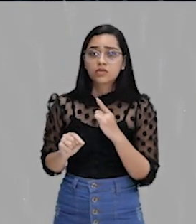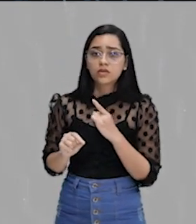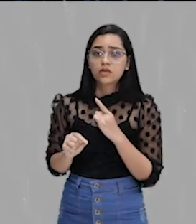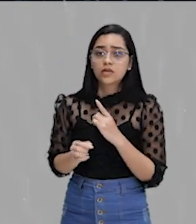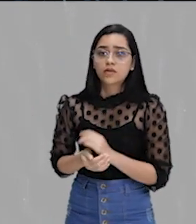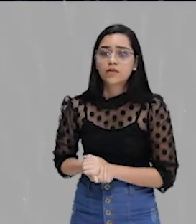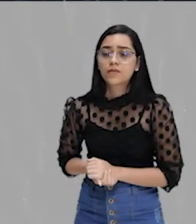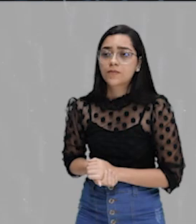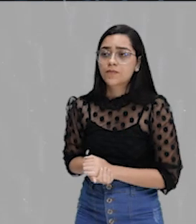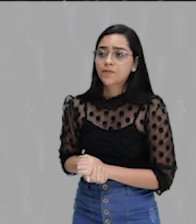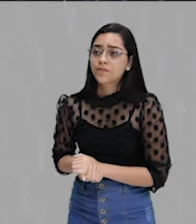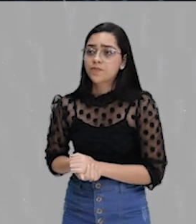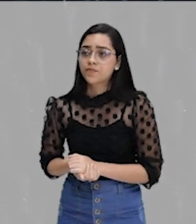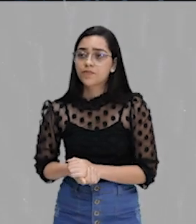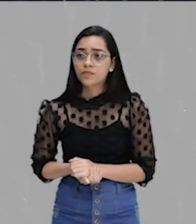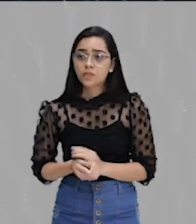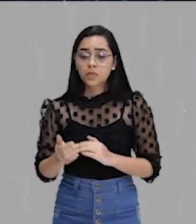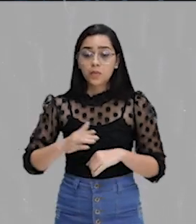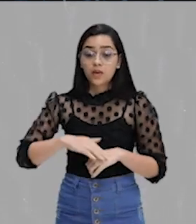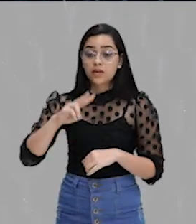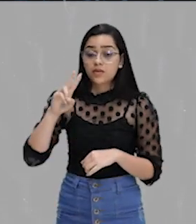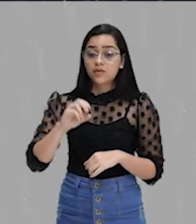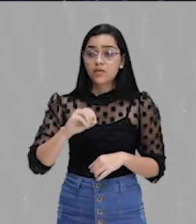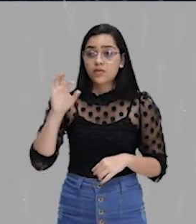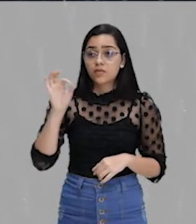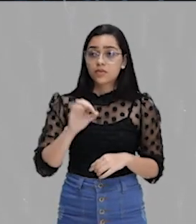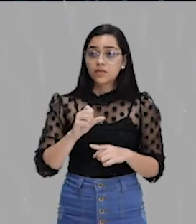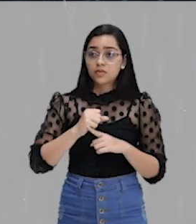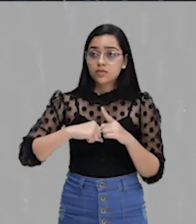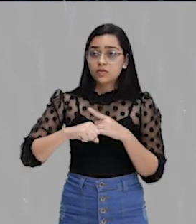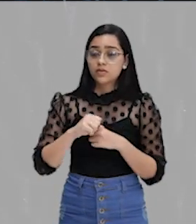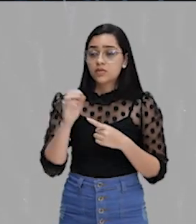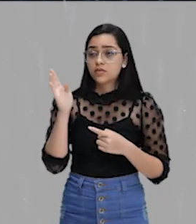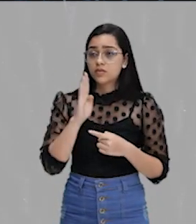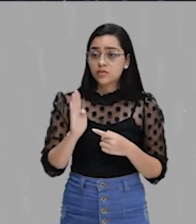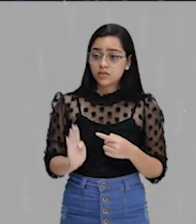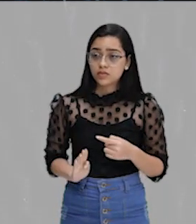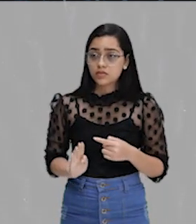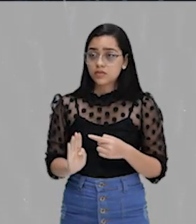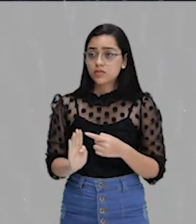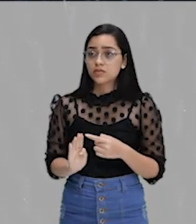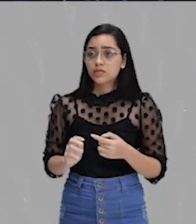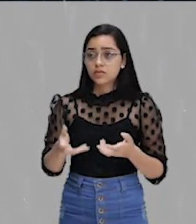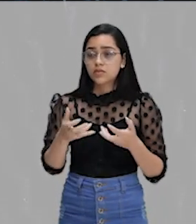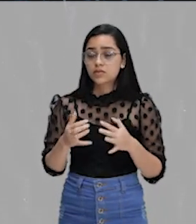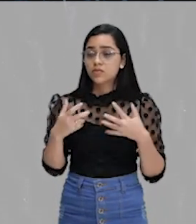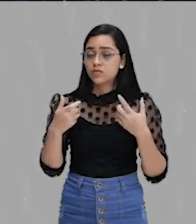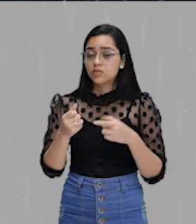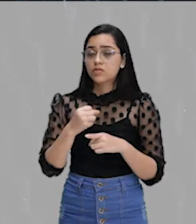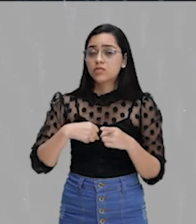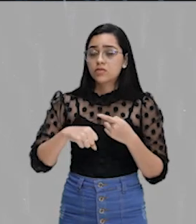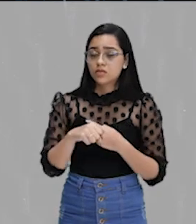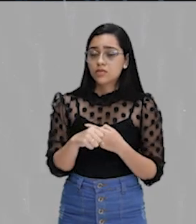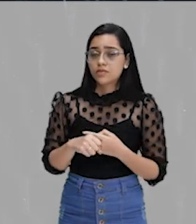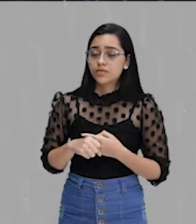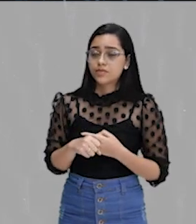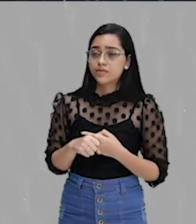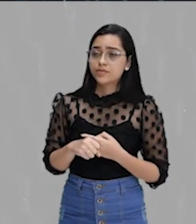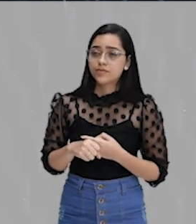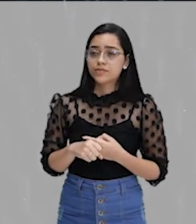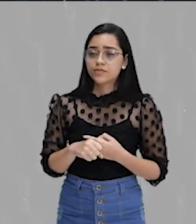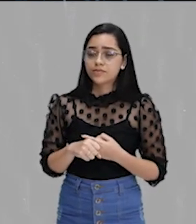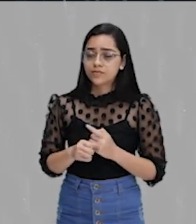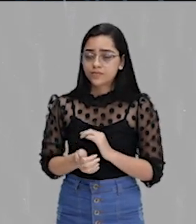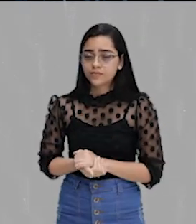repressão, mais de 50% da sociedade brasileira nesse plebiscito, ou da sociedade chilena, melhor falando,